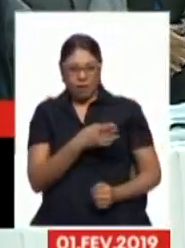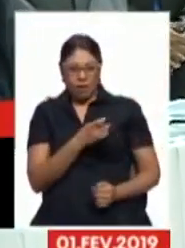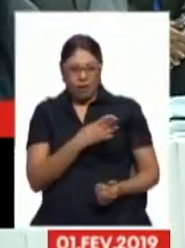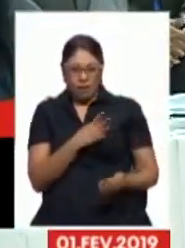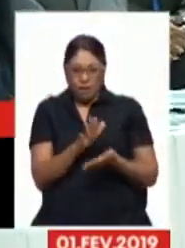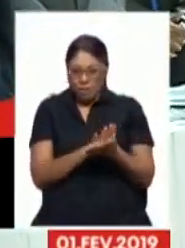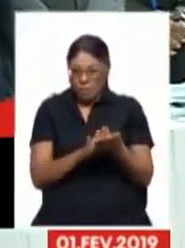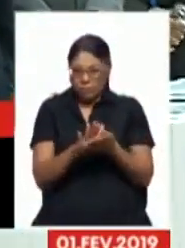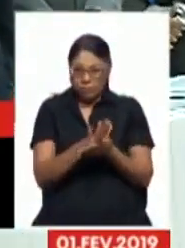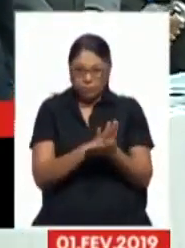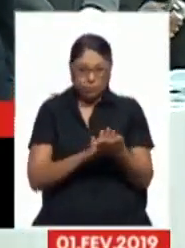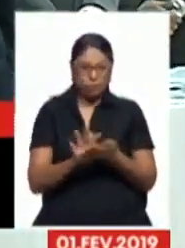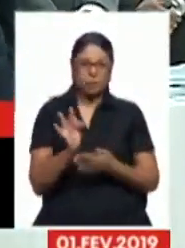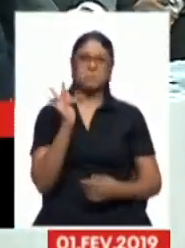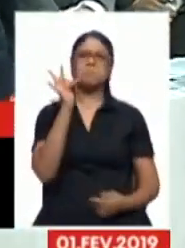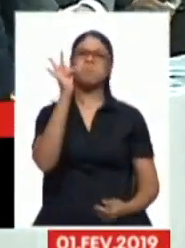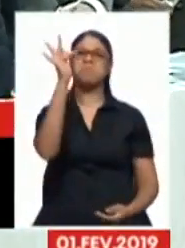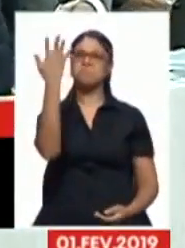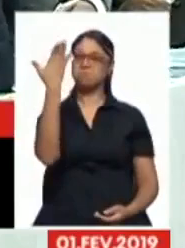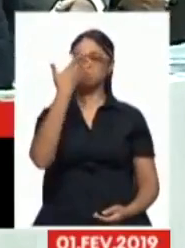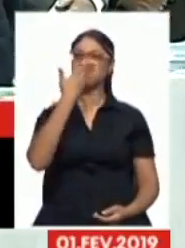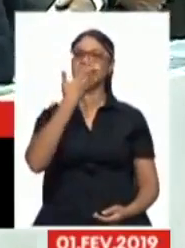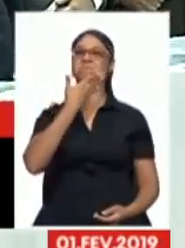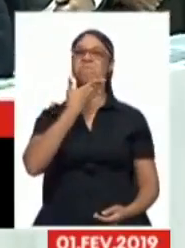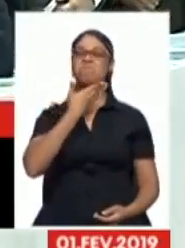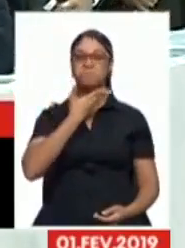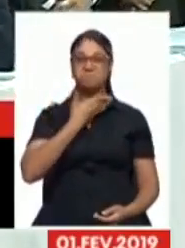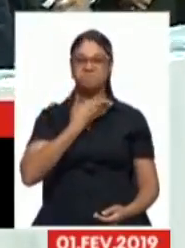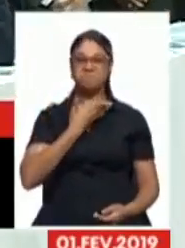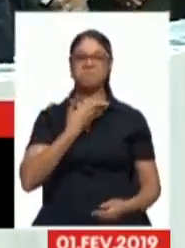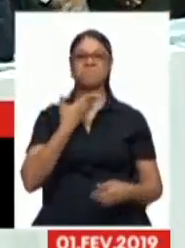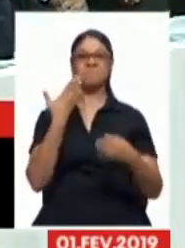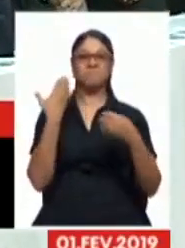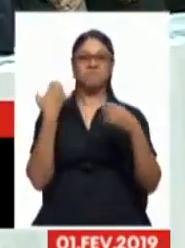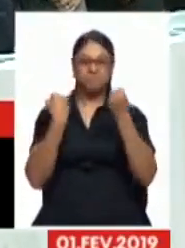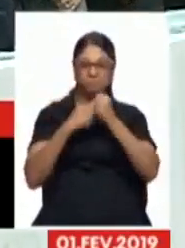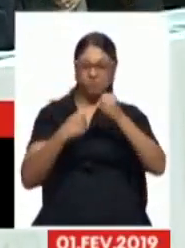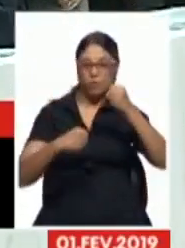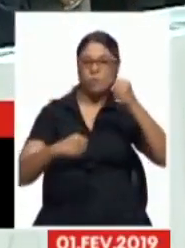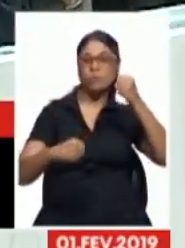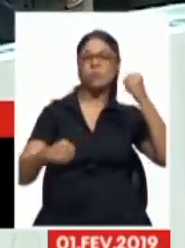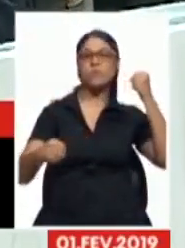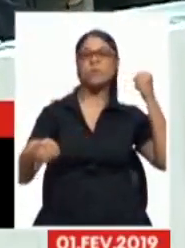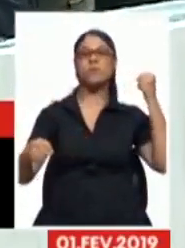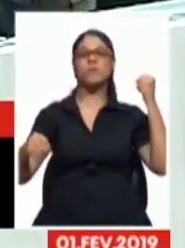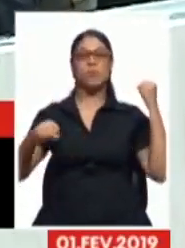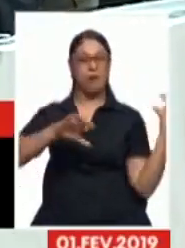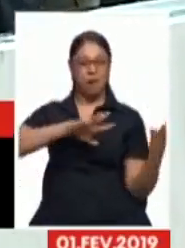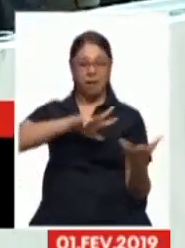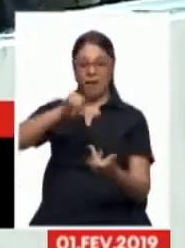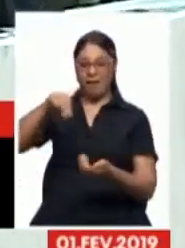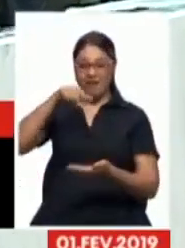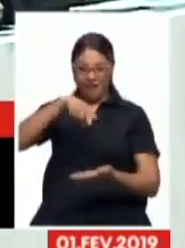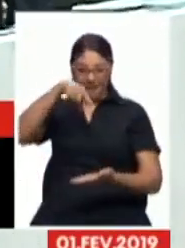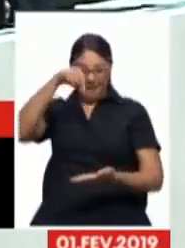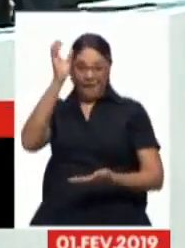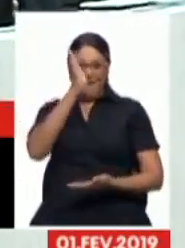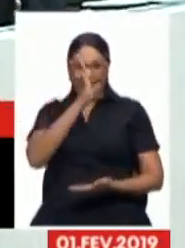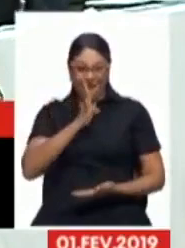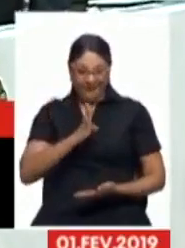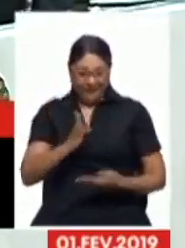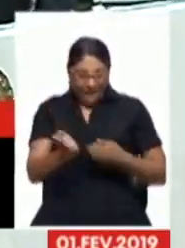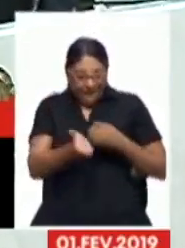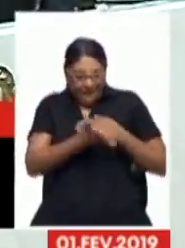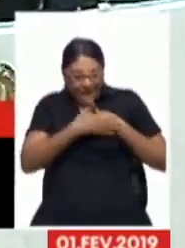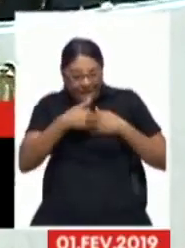teu futuro espelho essa grandeza de adorada. Entre outras mil, és no Brasil, ó